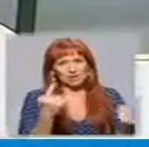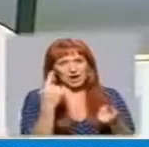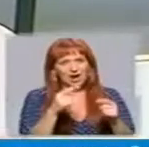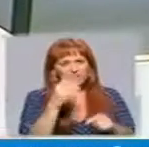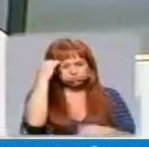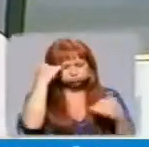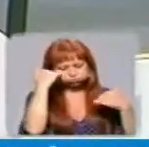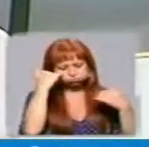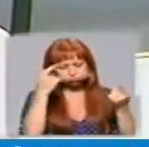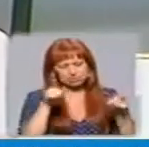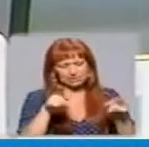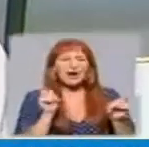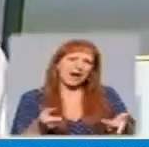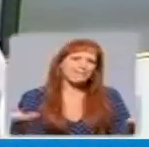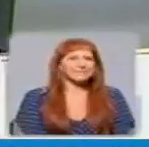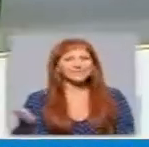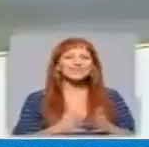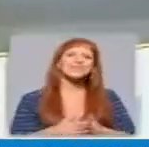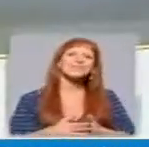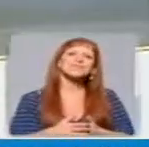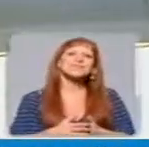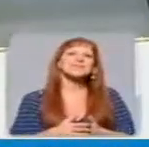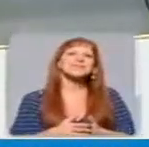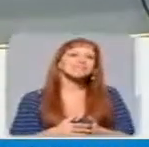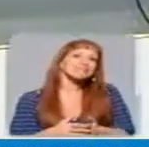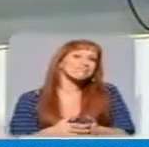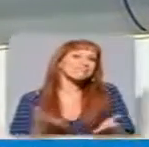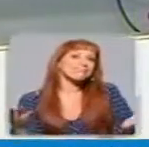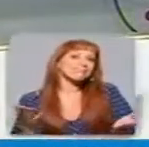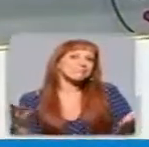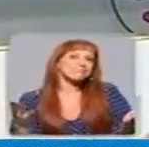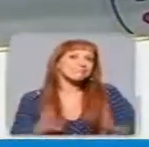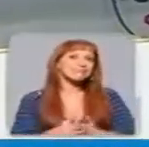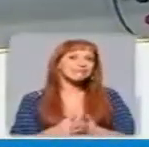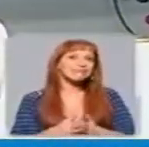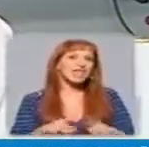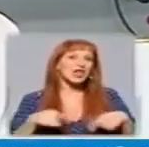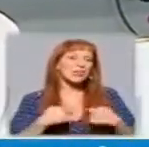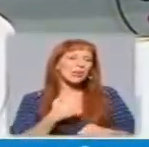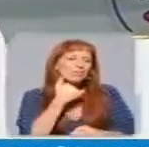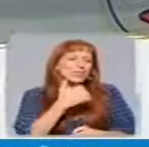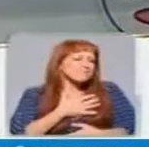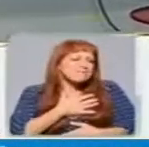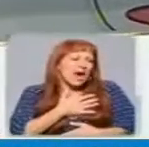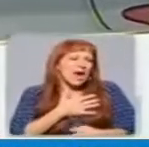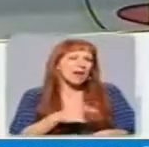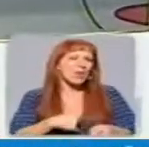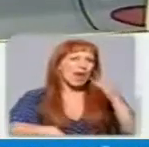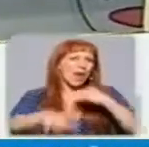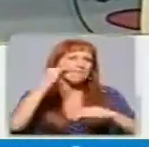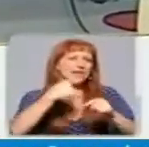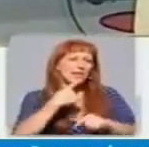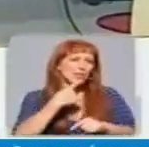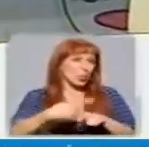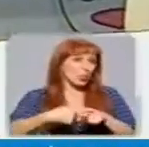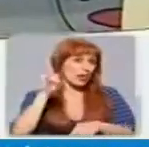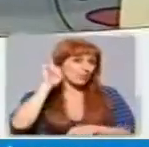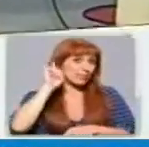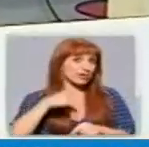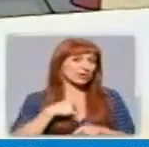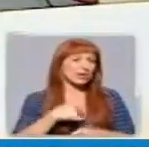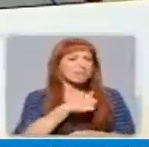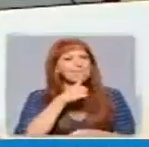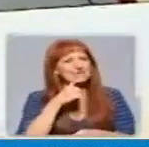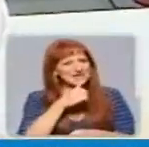alguns suor não é e e o próprio gosto que temos que temos a empreender acho que é muito importante eu gosto